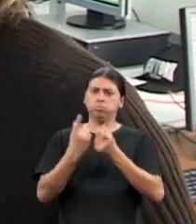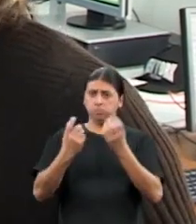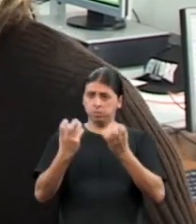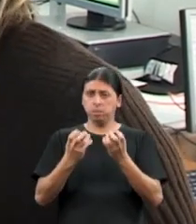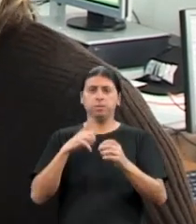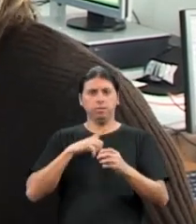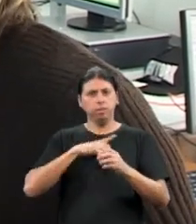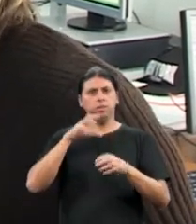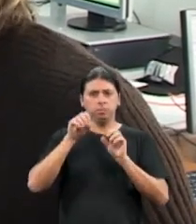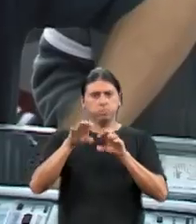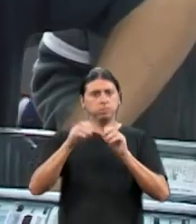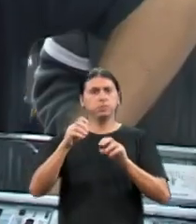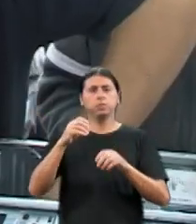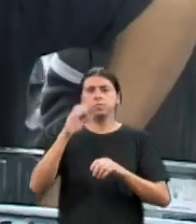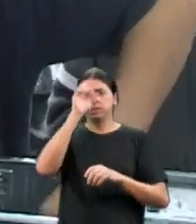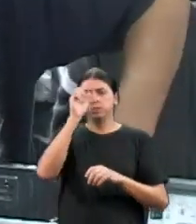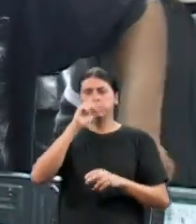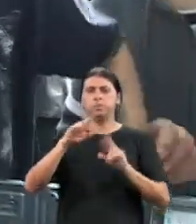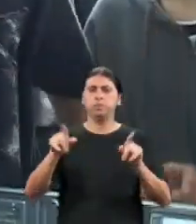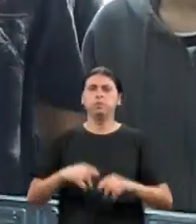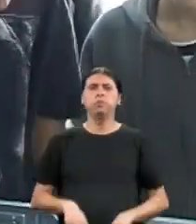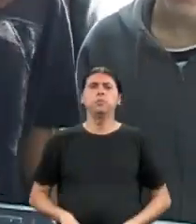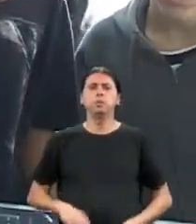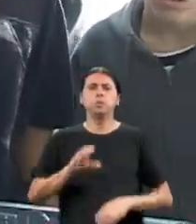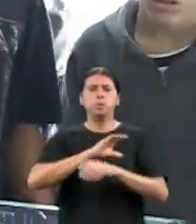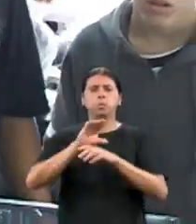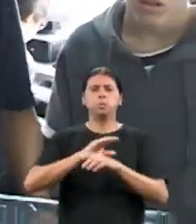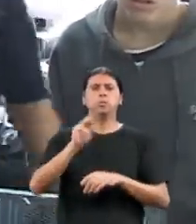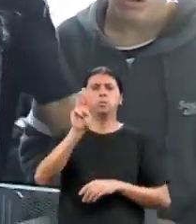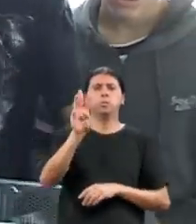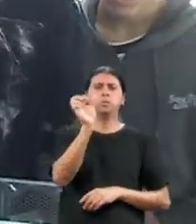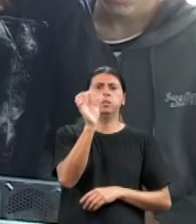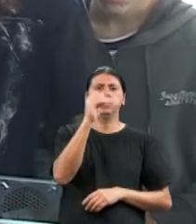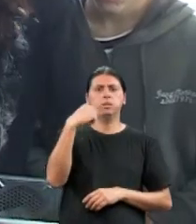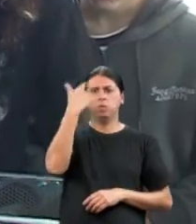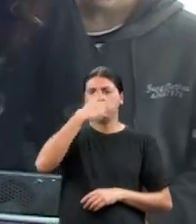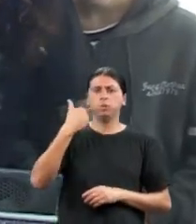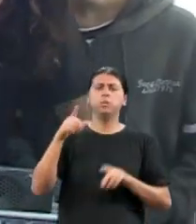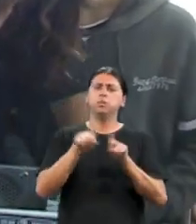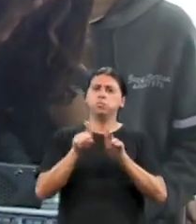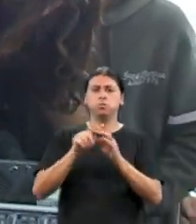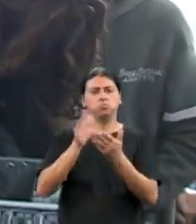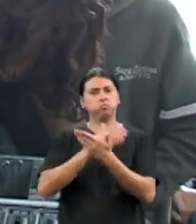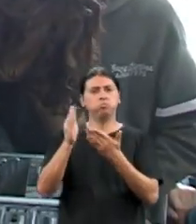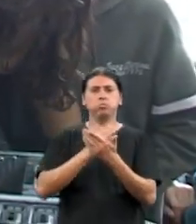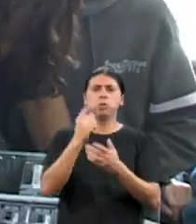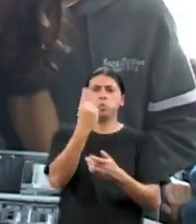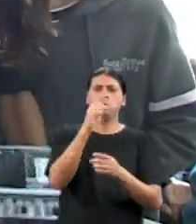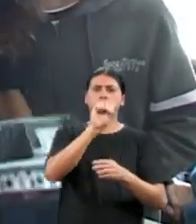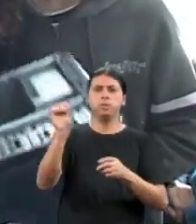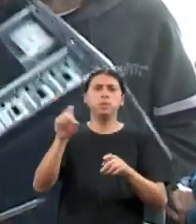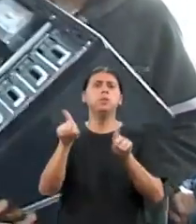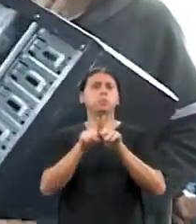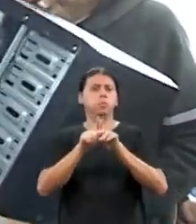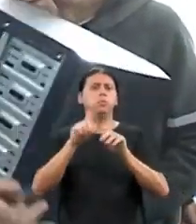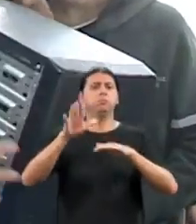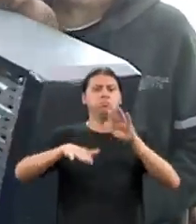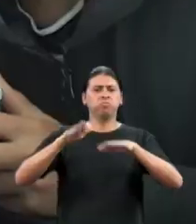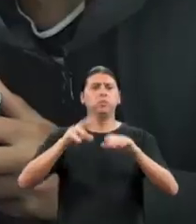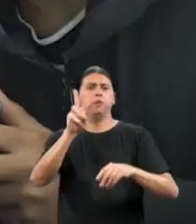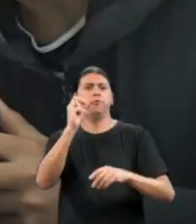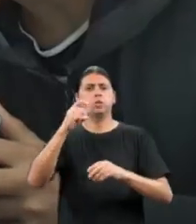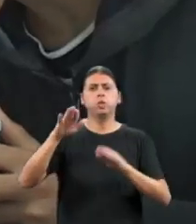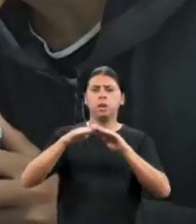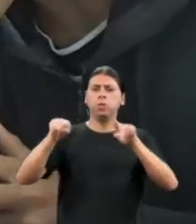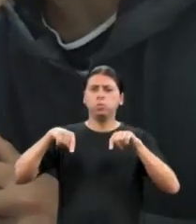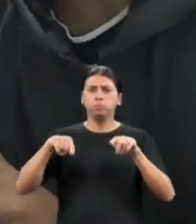uma oportunidade diferenciada, né? O curso dura 360 horas, em torno de um semestre. São cerca de 20 alunos